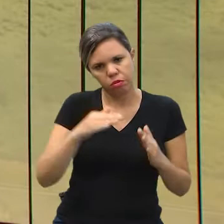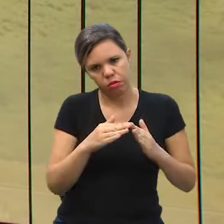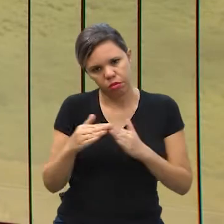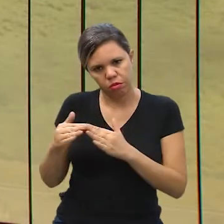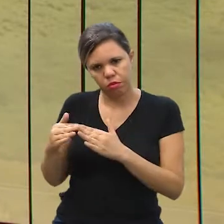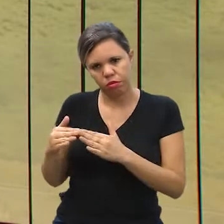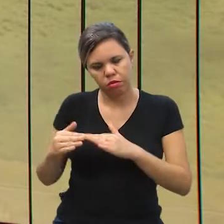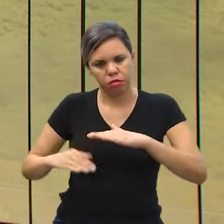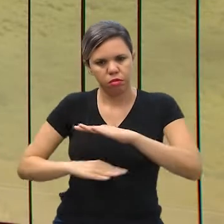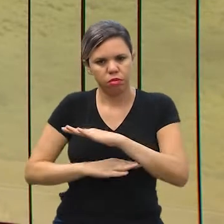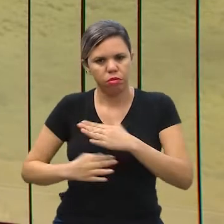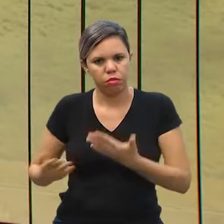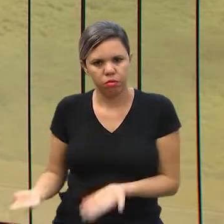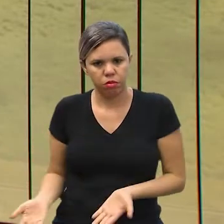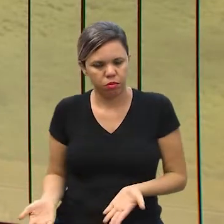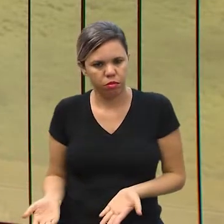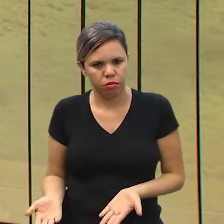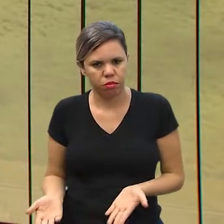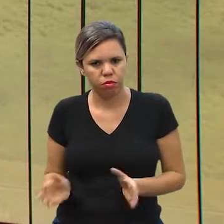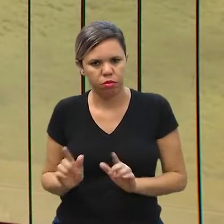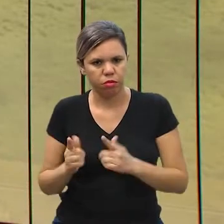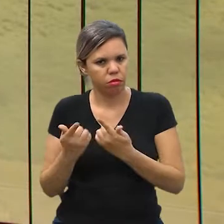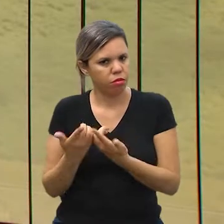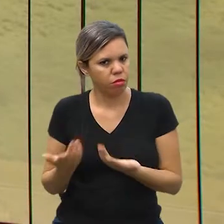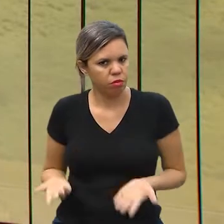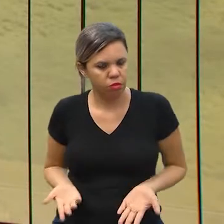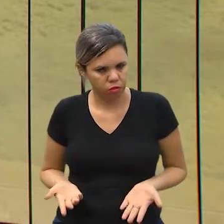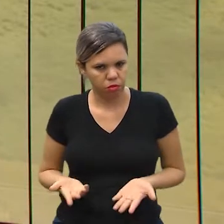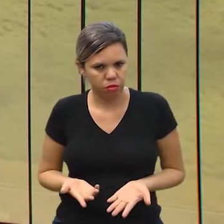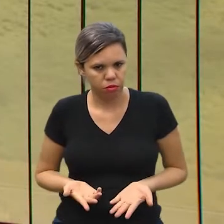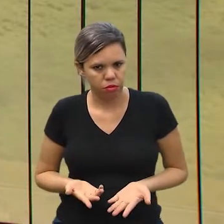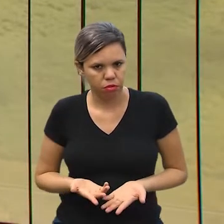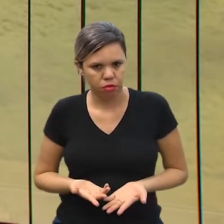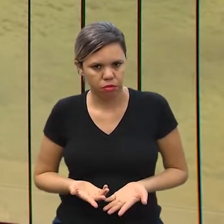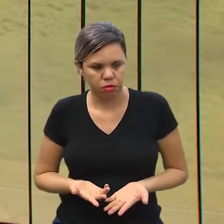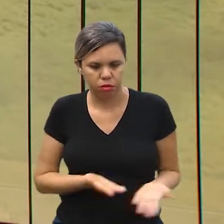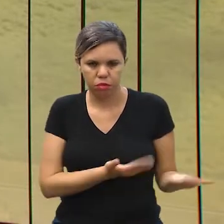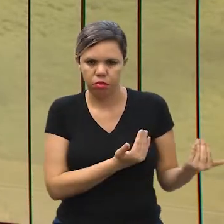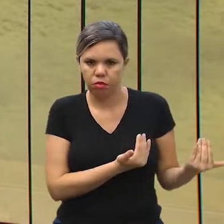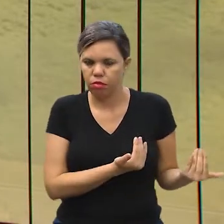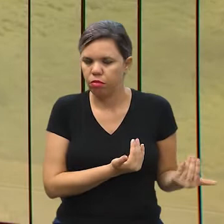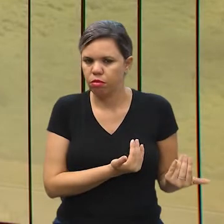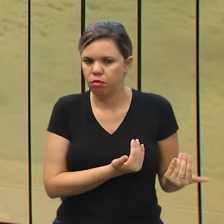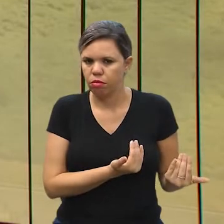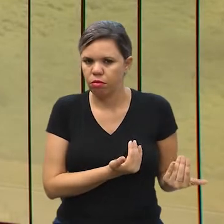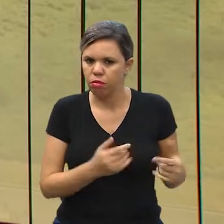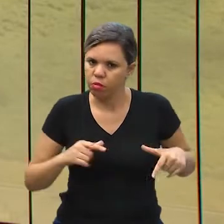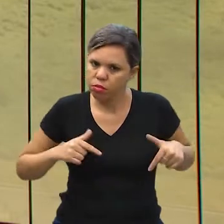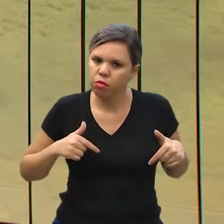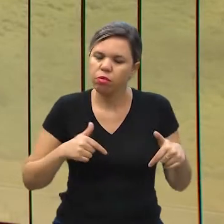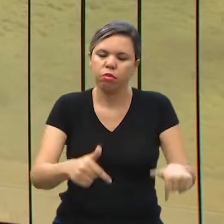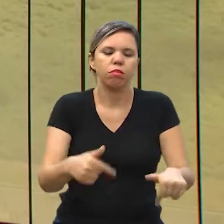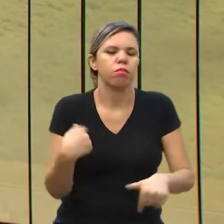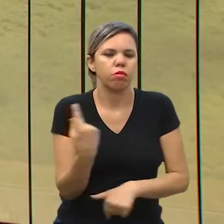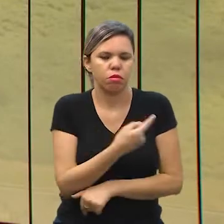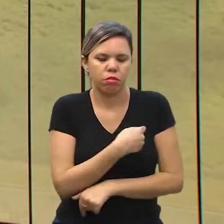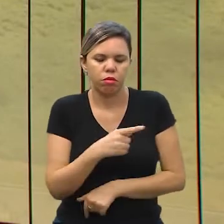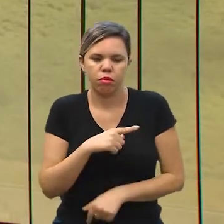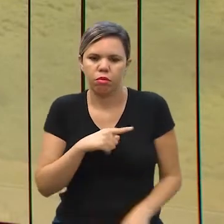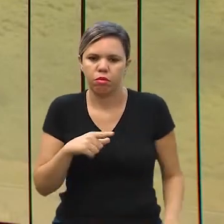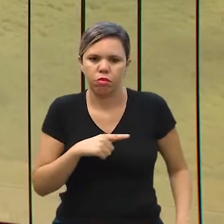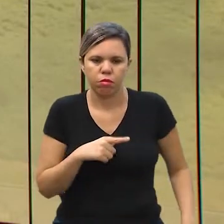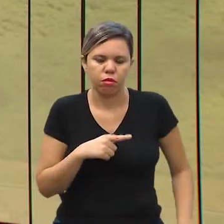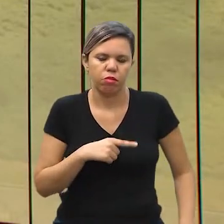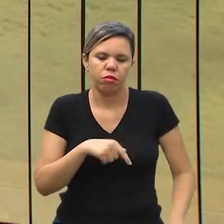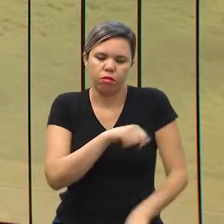Quando você vê a vizinha aqui da Câmara Municipal era um grupo de juventude bem bem atuante nós